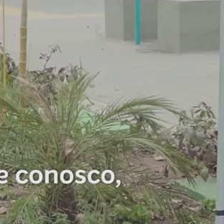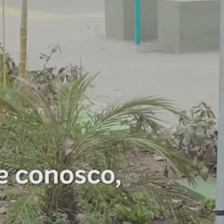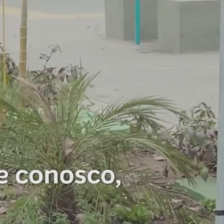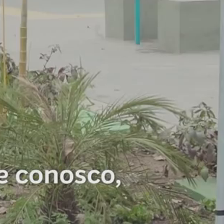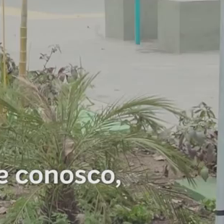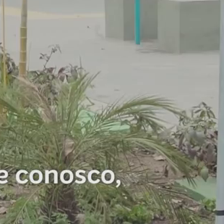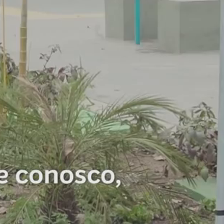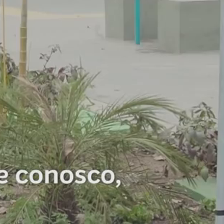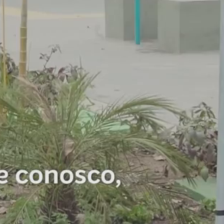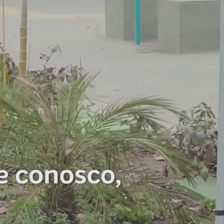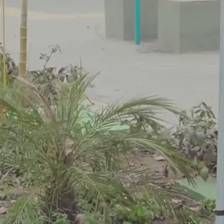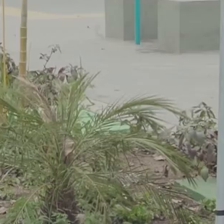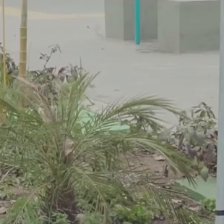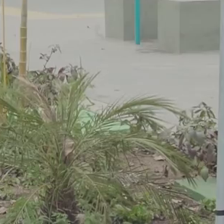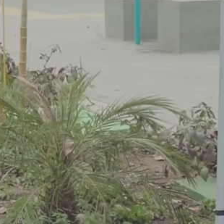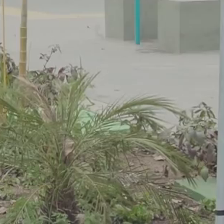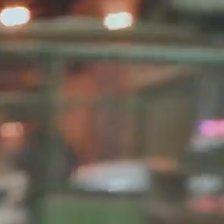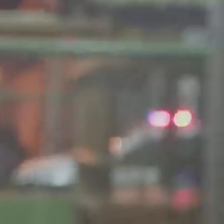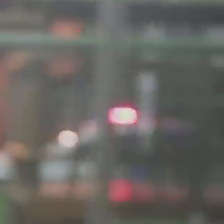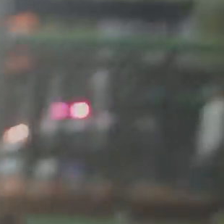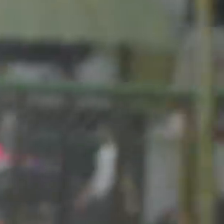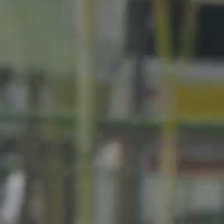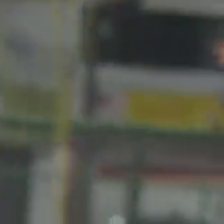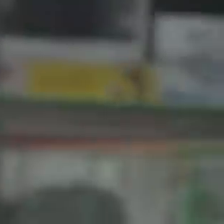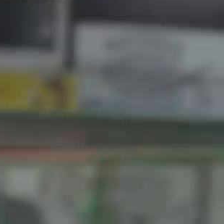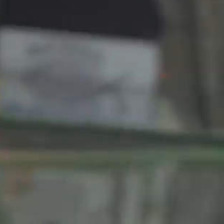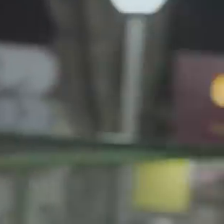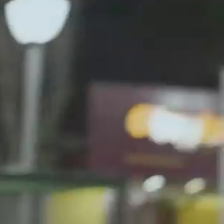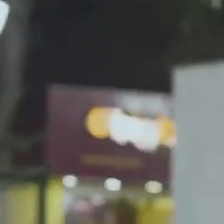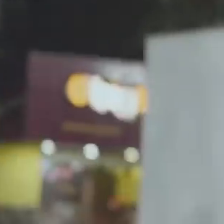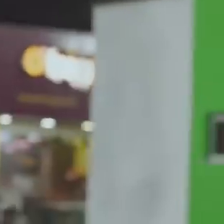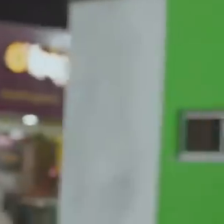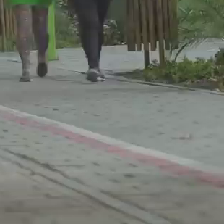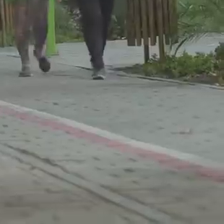Militar sempre conosco aqui na Via Parque.